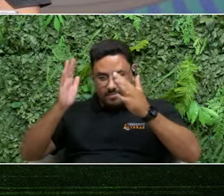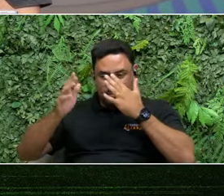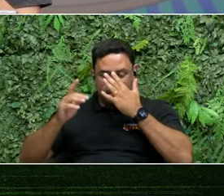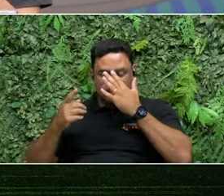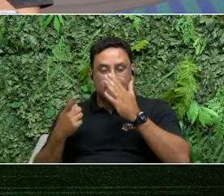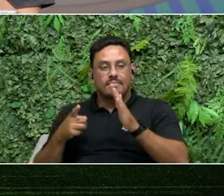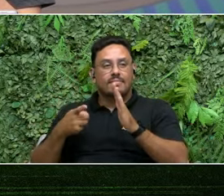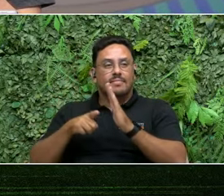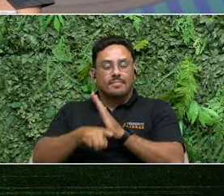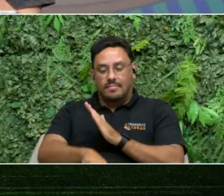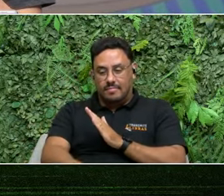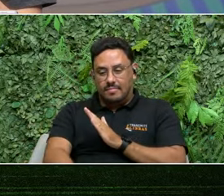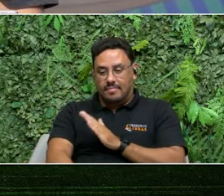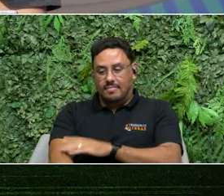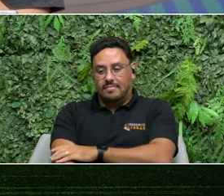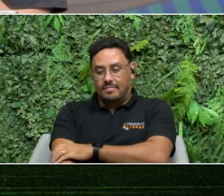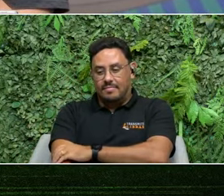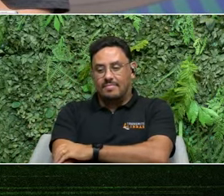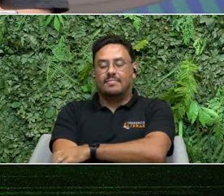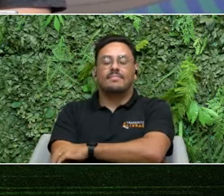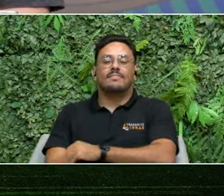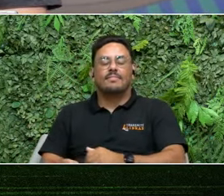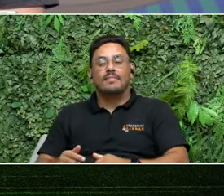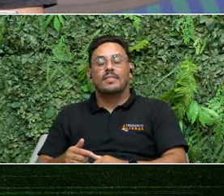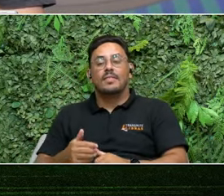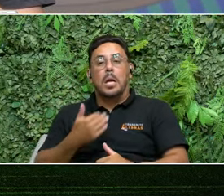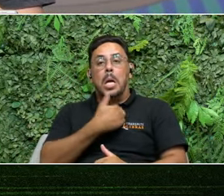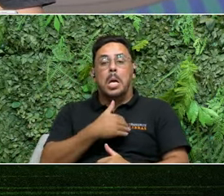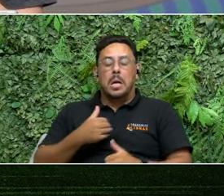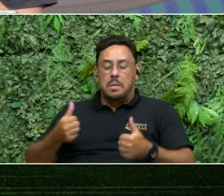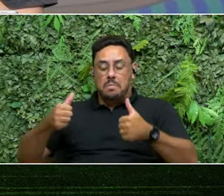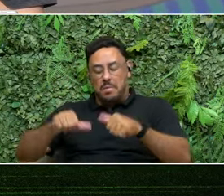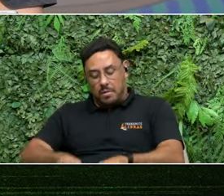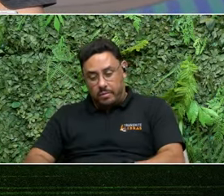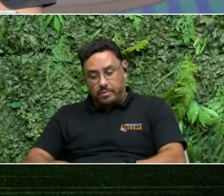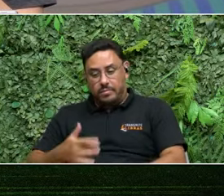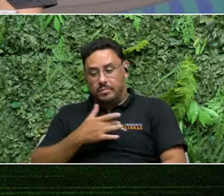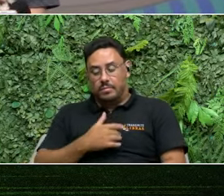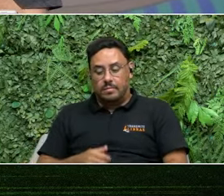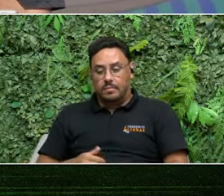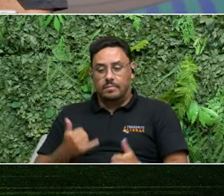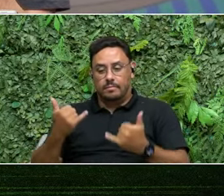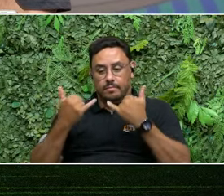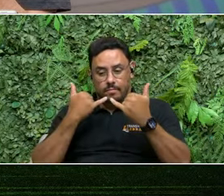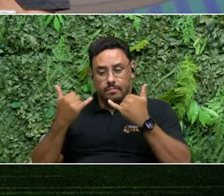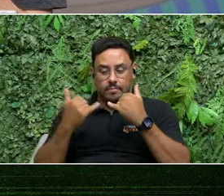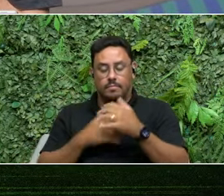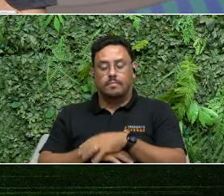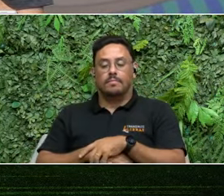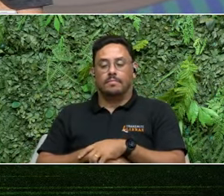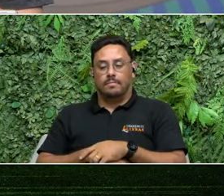profunda né Foi o galo que piorou o Cruzeiro que melhorou informação Bob fala